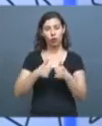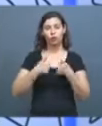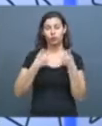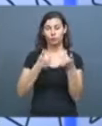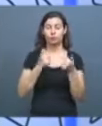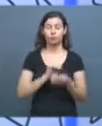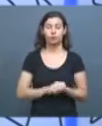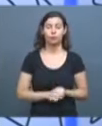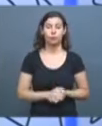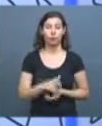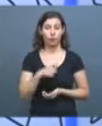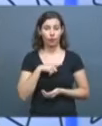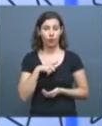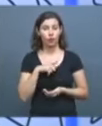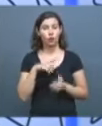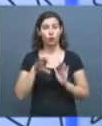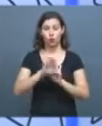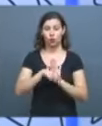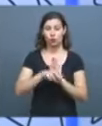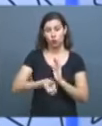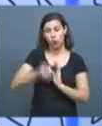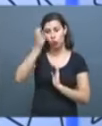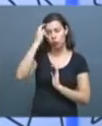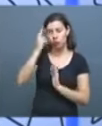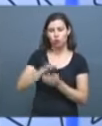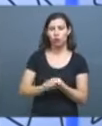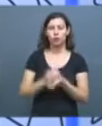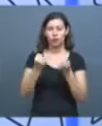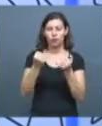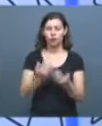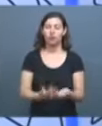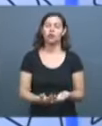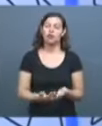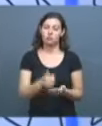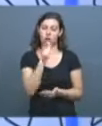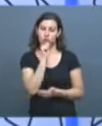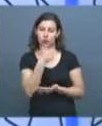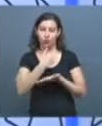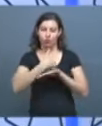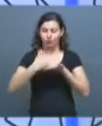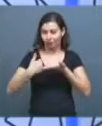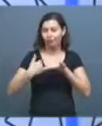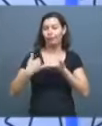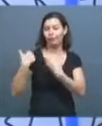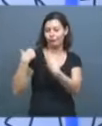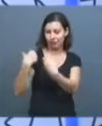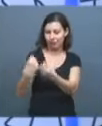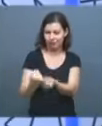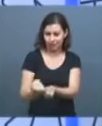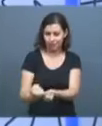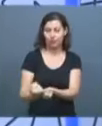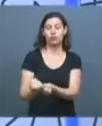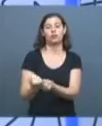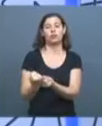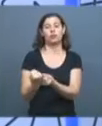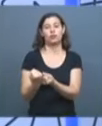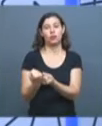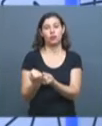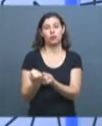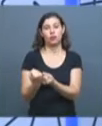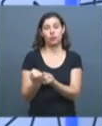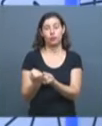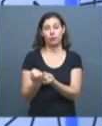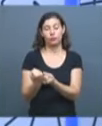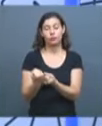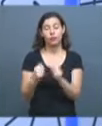conceito cultural disso, de aceitação do meio, achar que com isso eles vão ser aceitos no meio. Eles precisam de vencer barreiras para ser aceito no